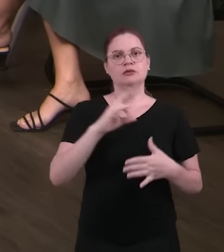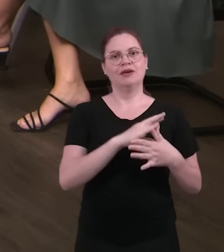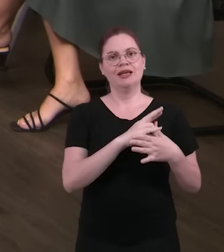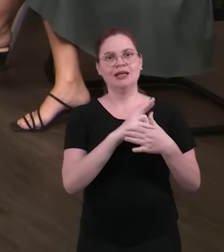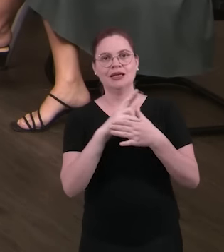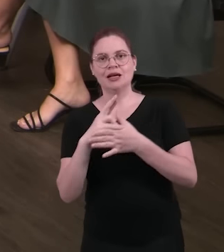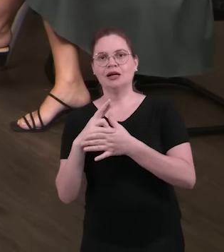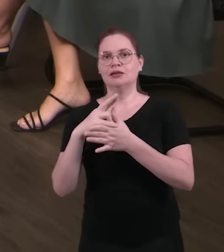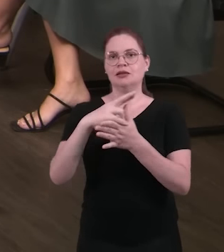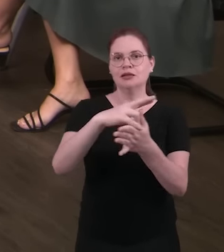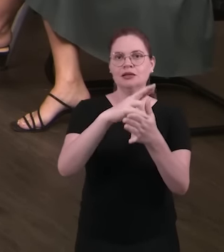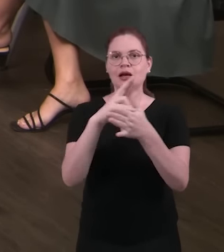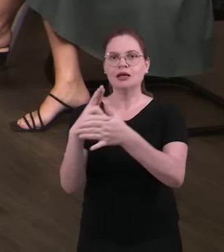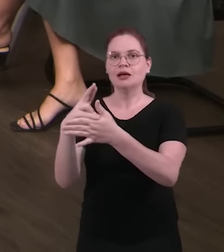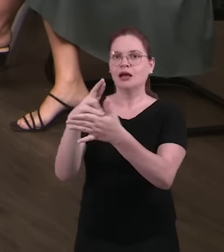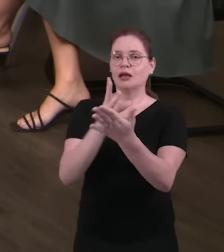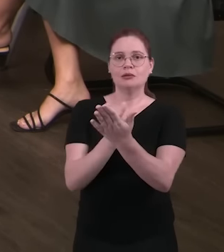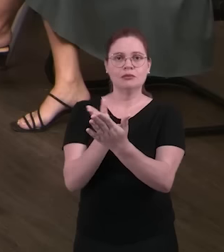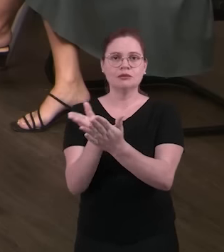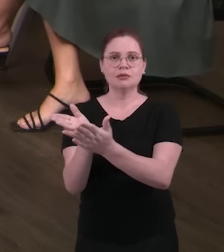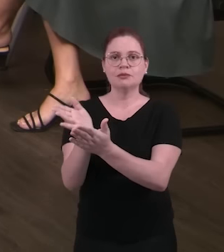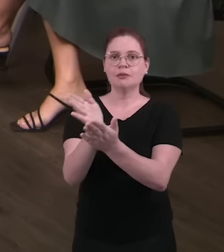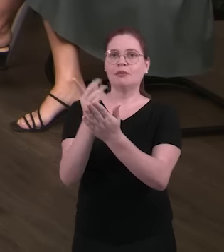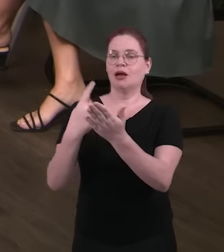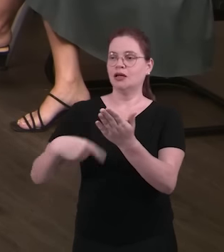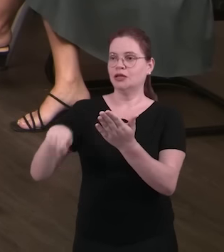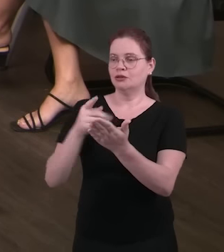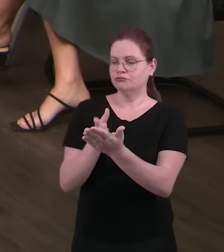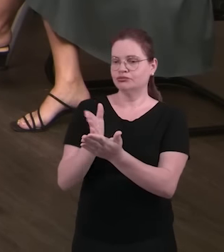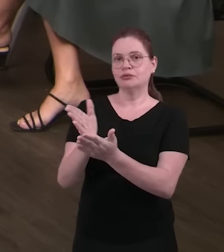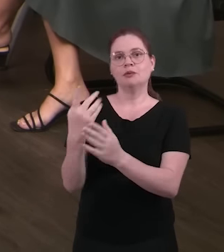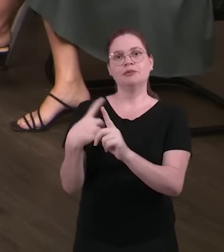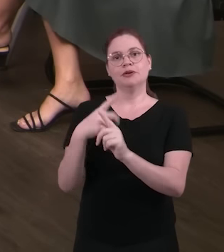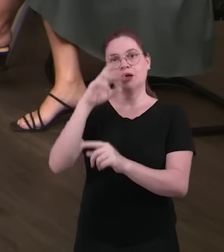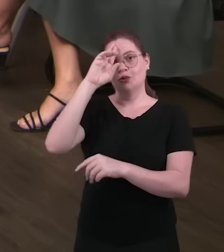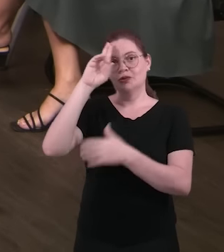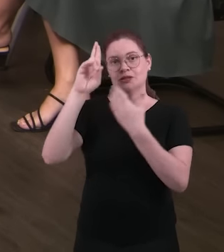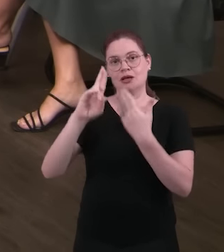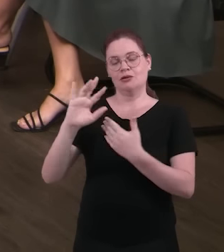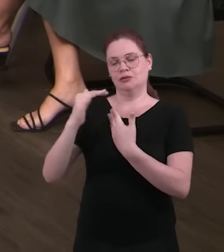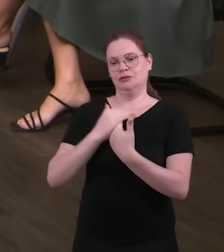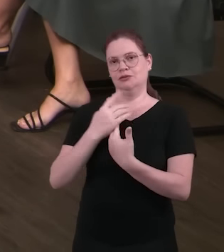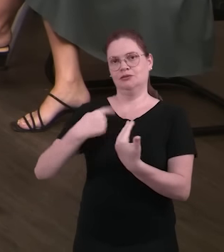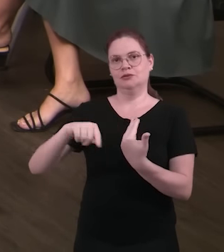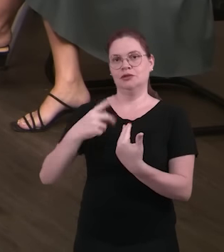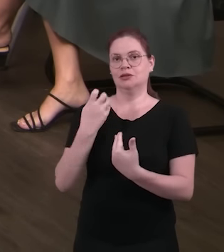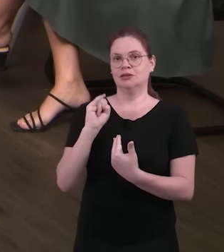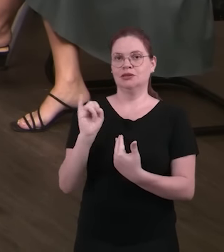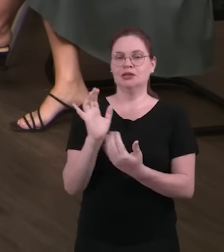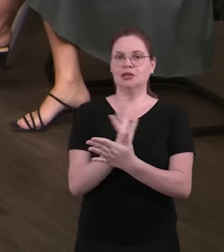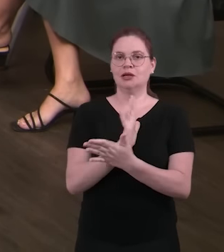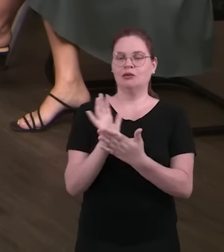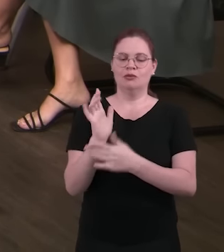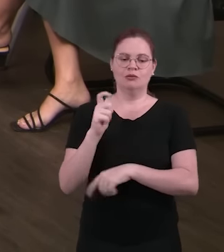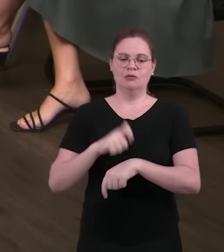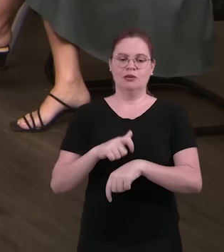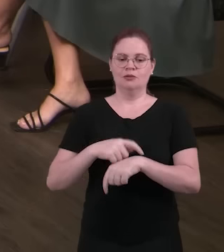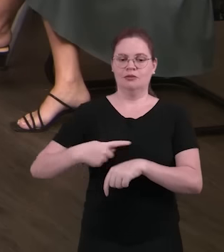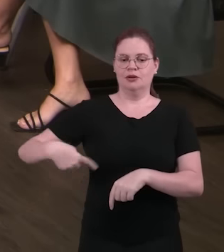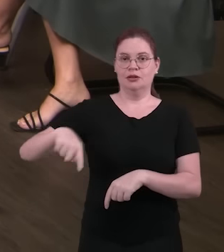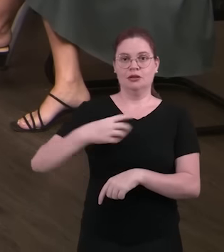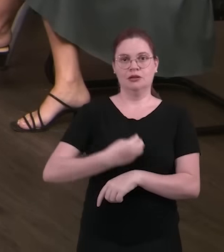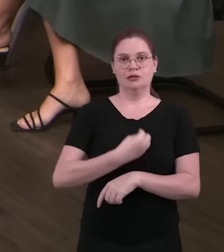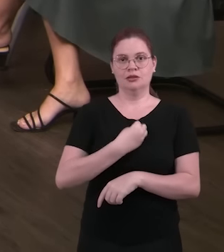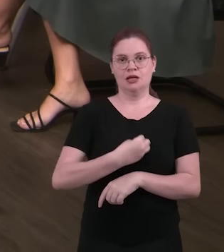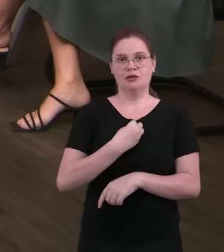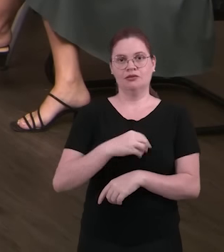conduz para outro, nos dirige, e nós estamos ali porque o Senhor nos levou até ali. Se em algum momento da nossa vida aprouver